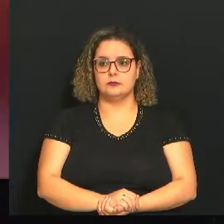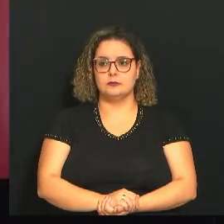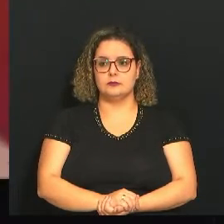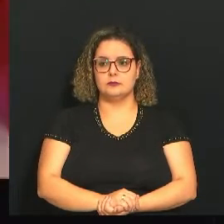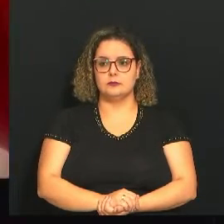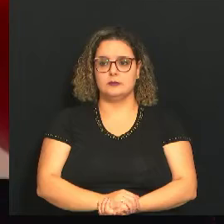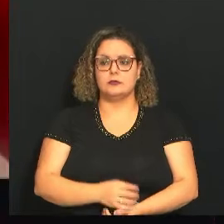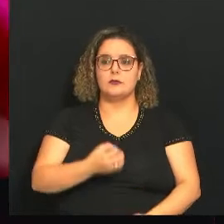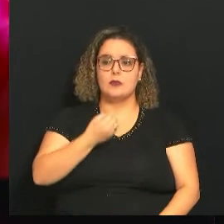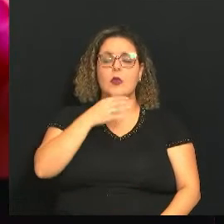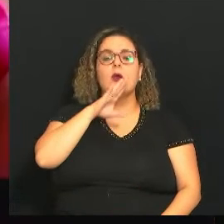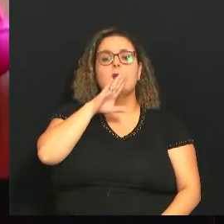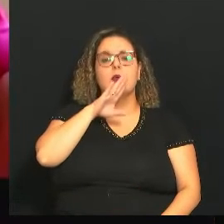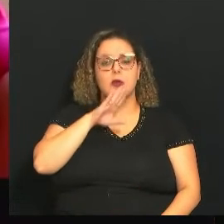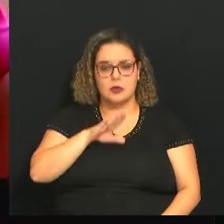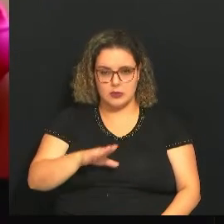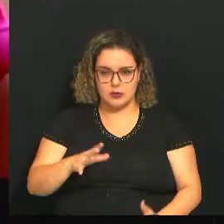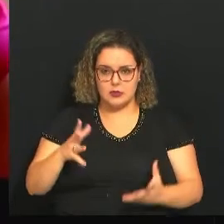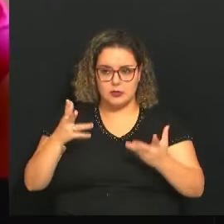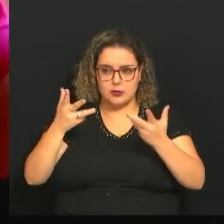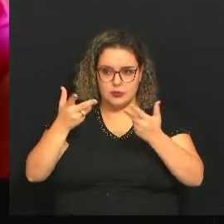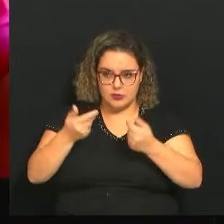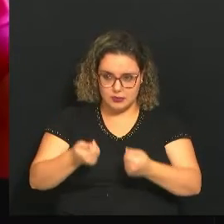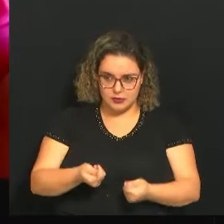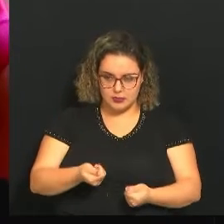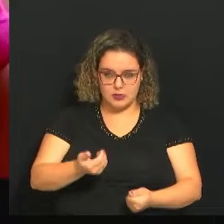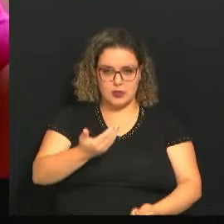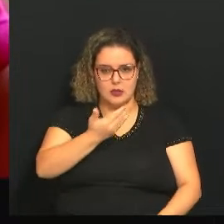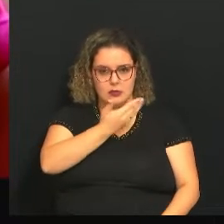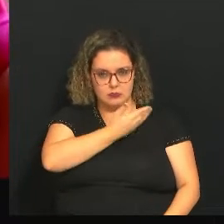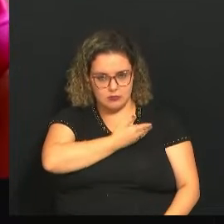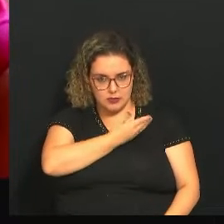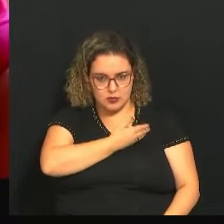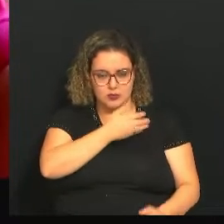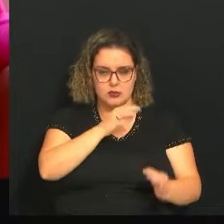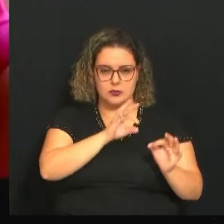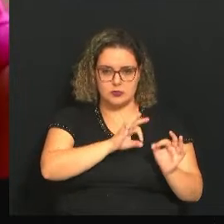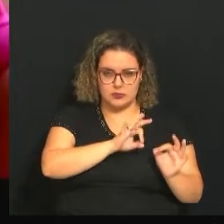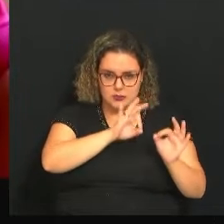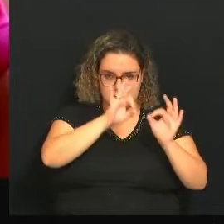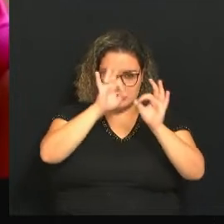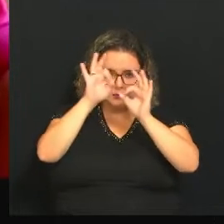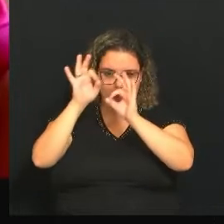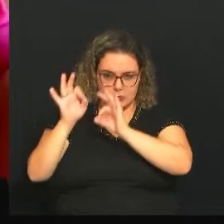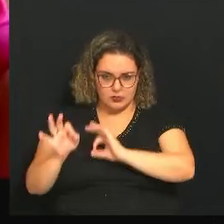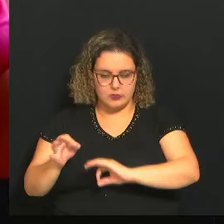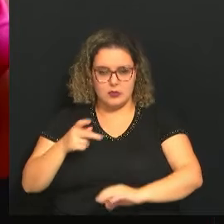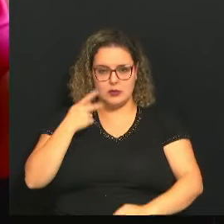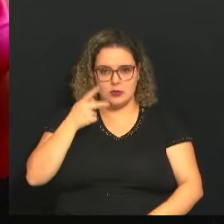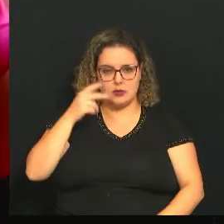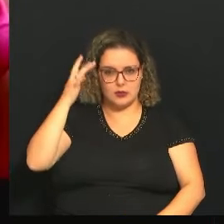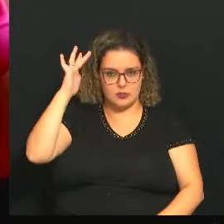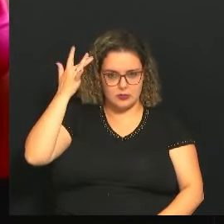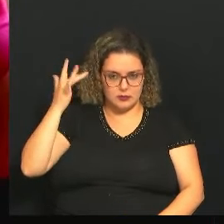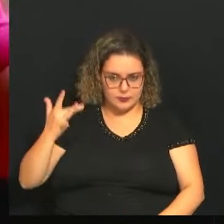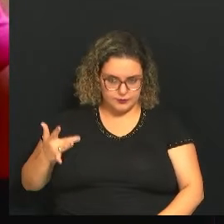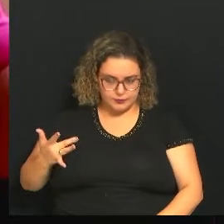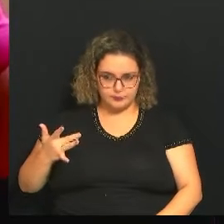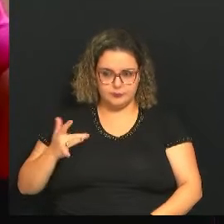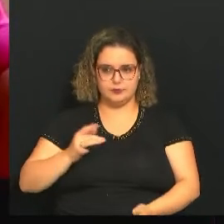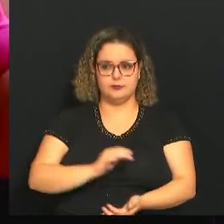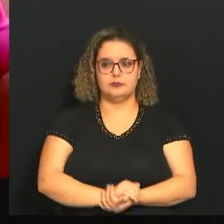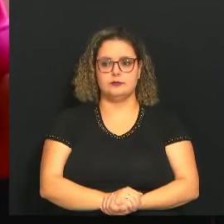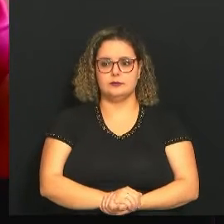Boa tarde a todos, companheiros e companheiras que estão assistindo. Vereadora Guida, presidente da comissão,